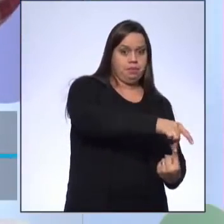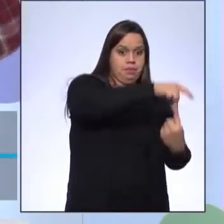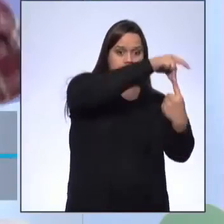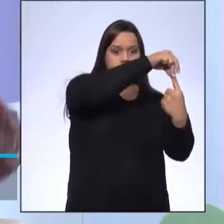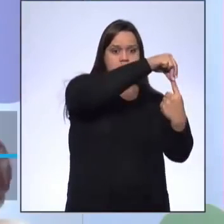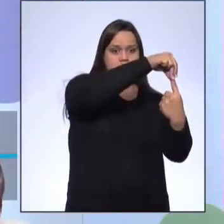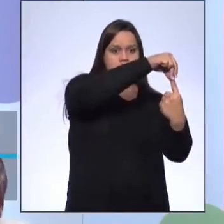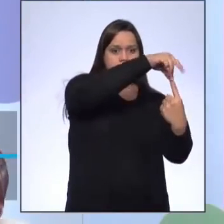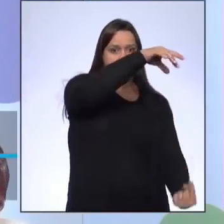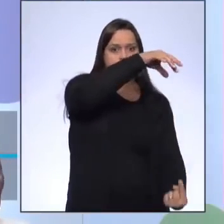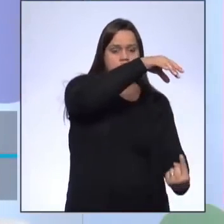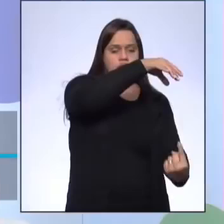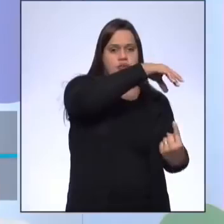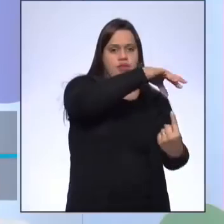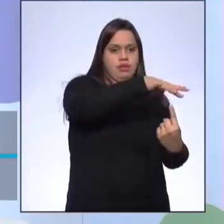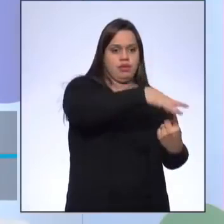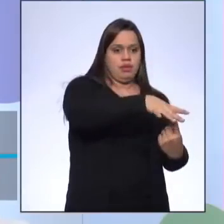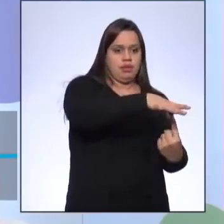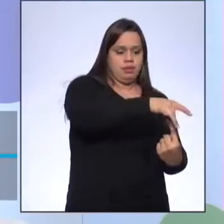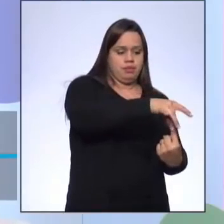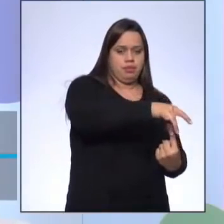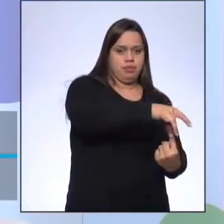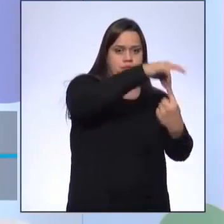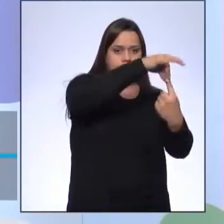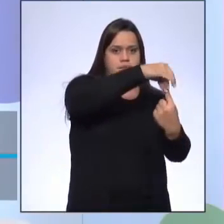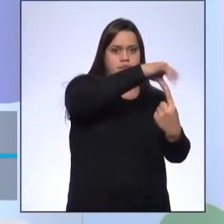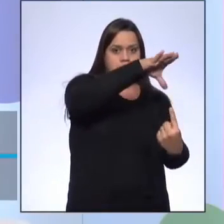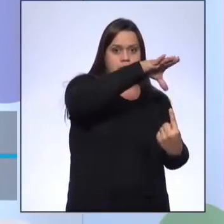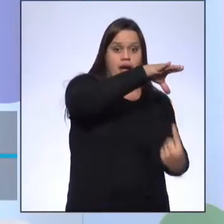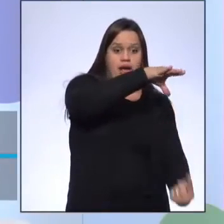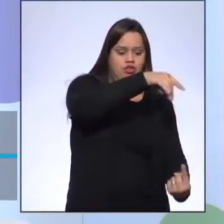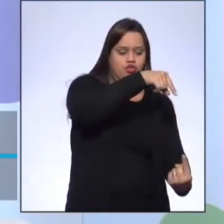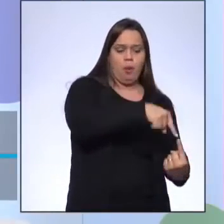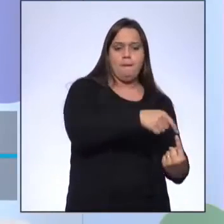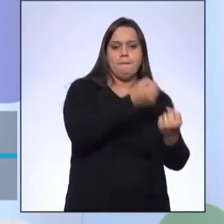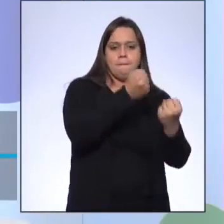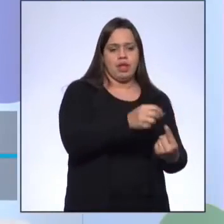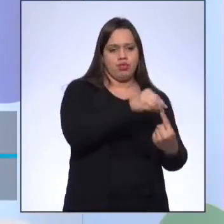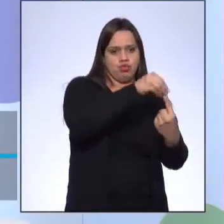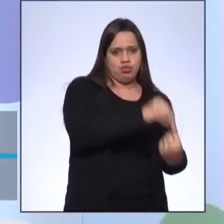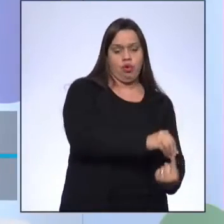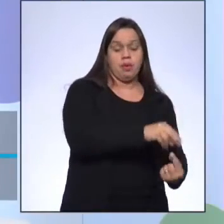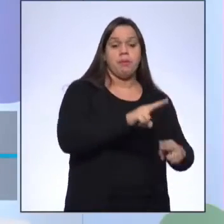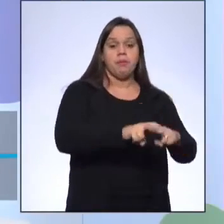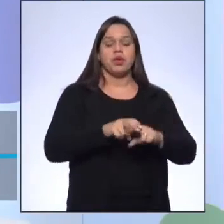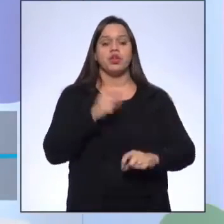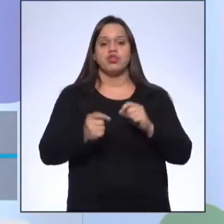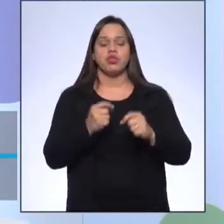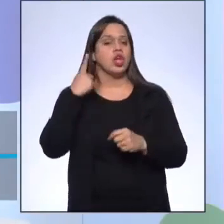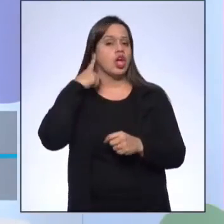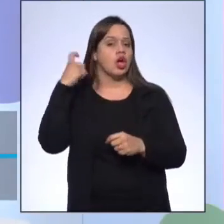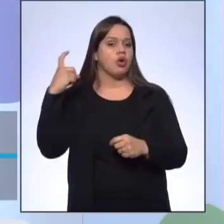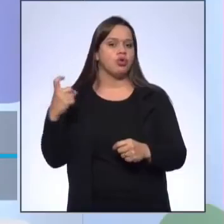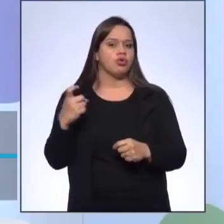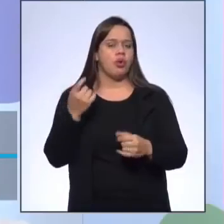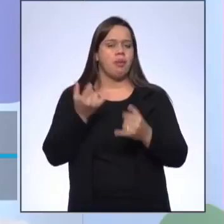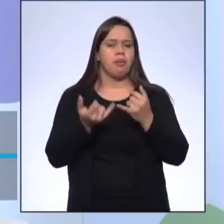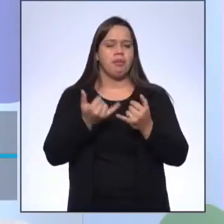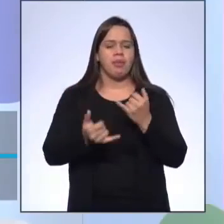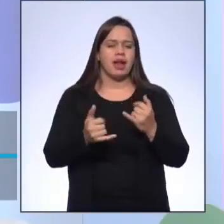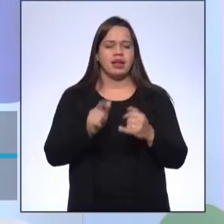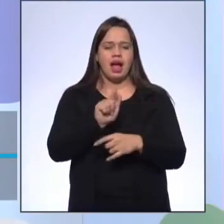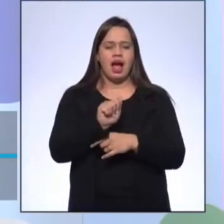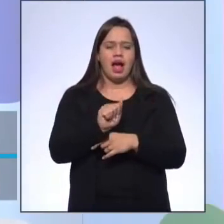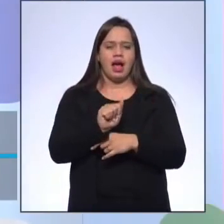corda e solta. Por isso que a gente fala que é corda plectrada. Daí, portanto, esse som mais, como a gente pode dizer, mais metálico, mais